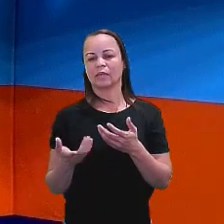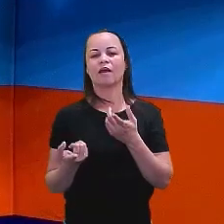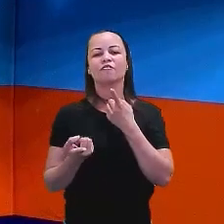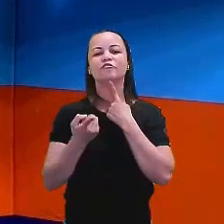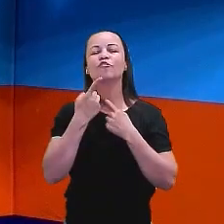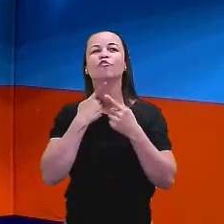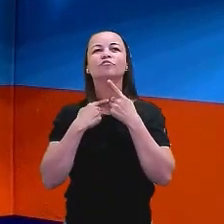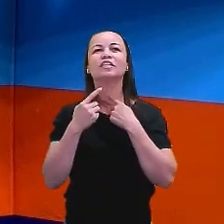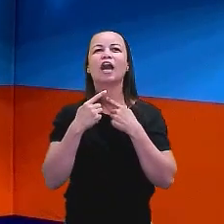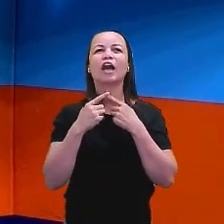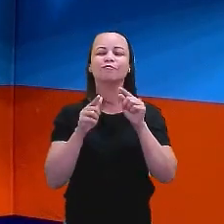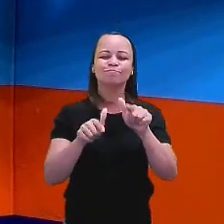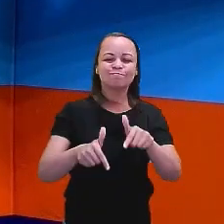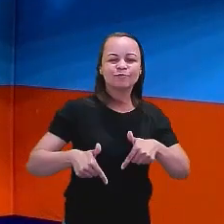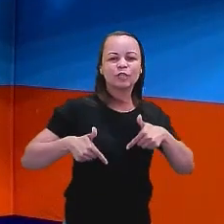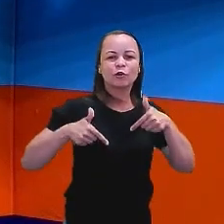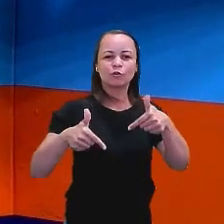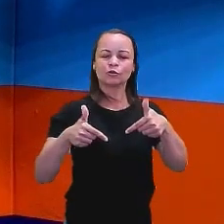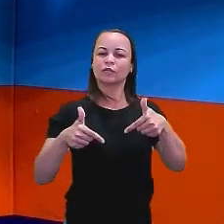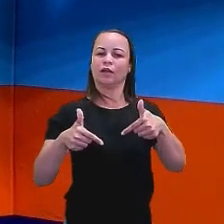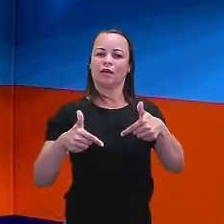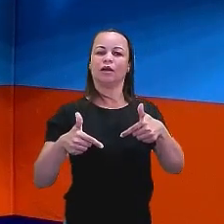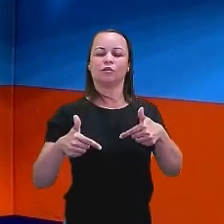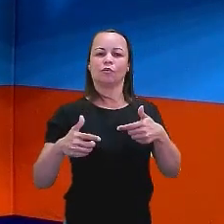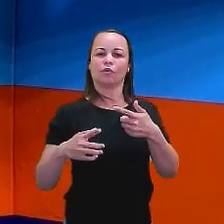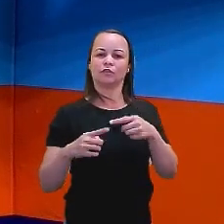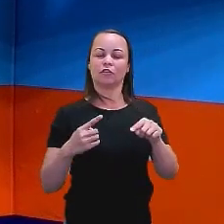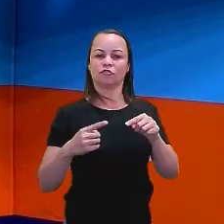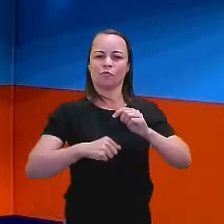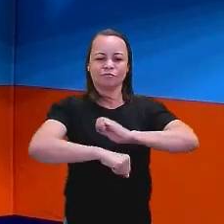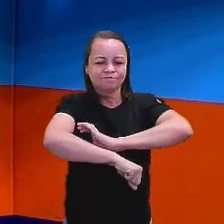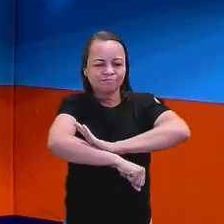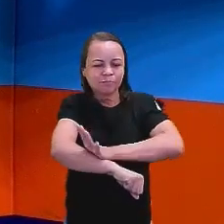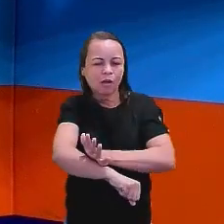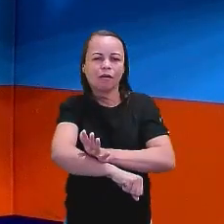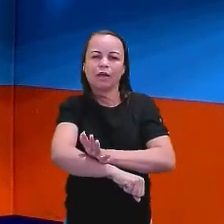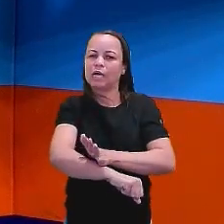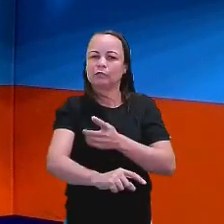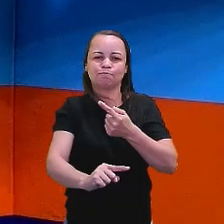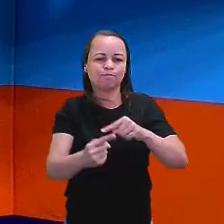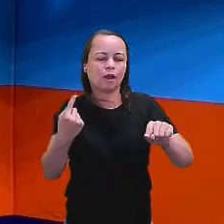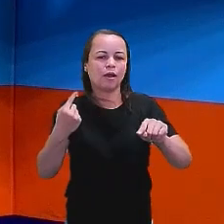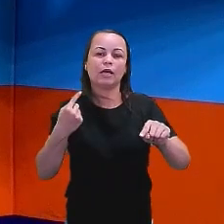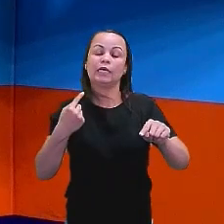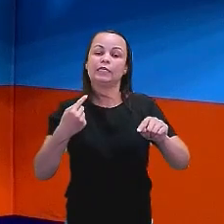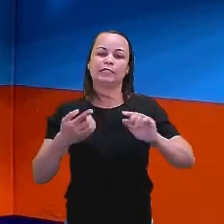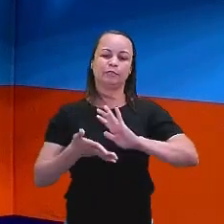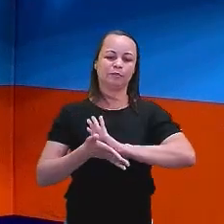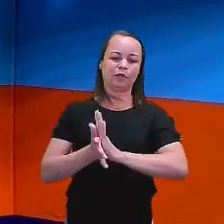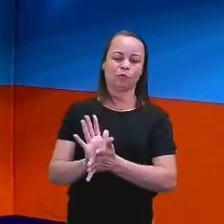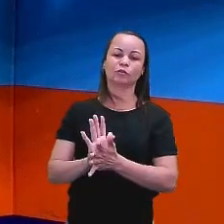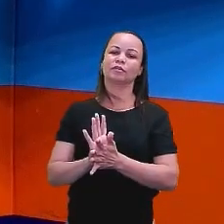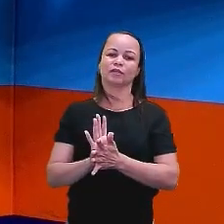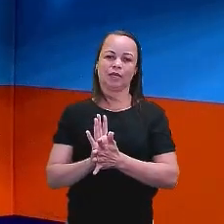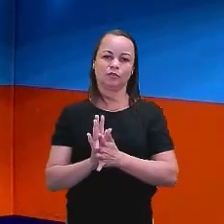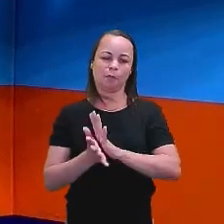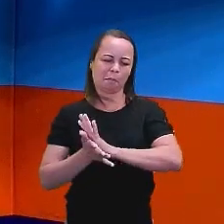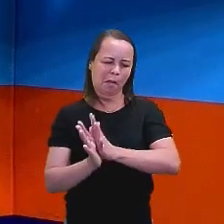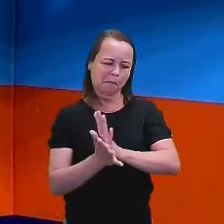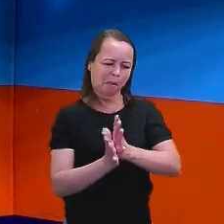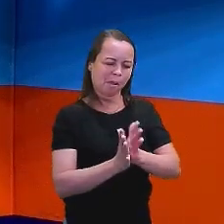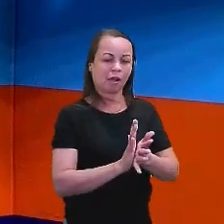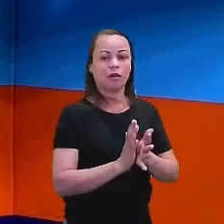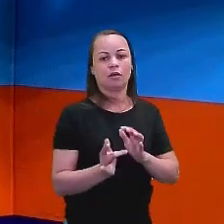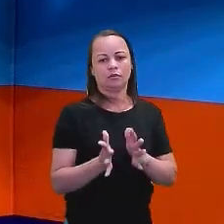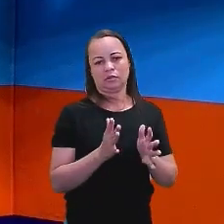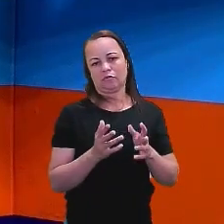vontade de lutar contra toda forma de racismo e de preconceitos correlatas, a forma de